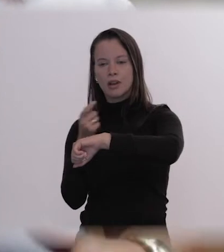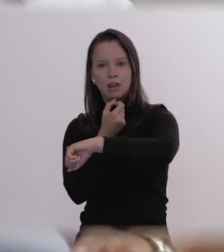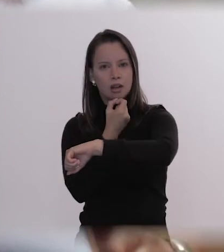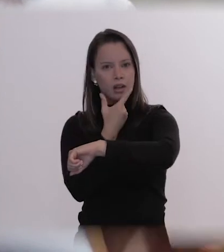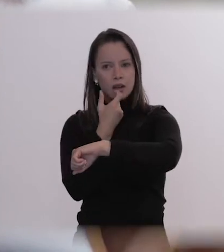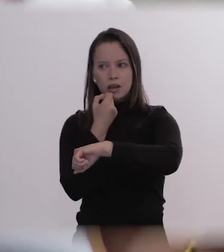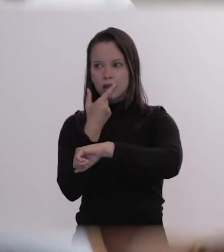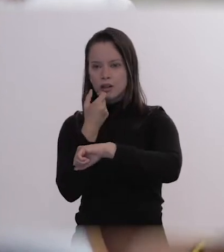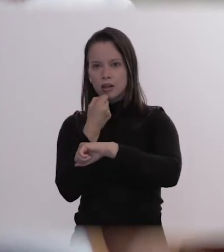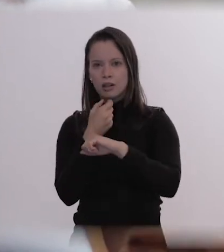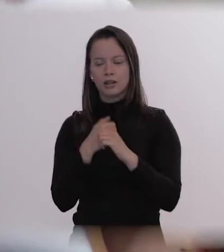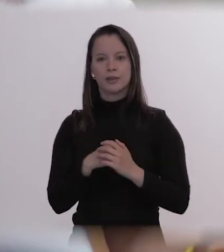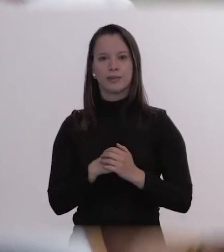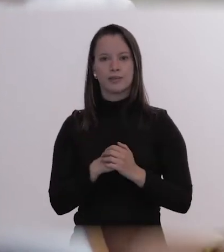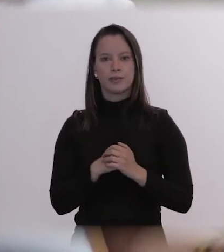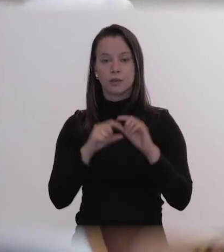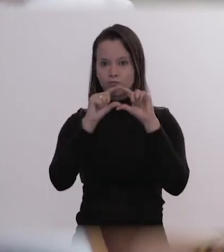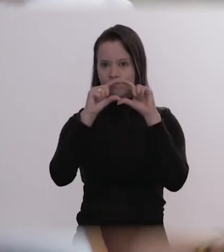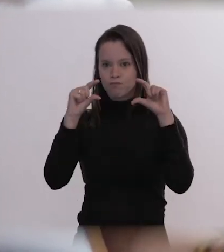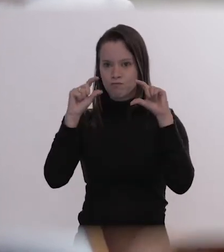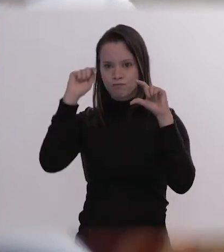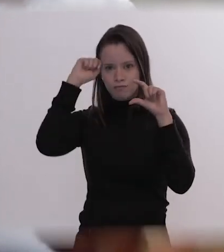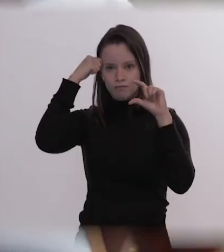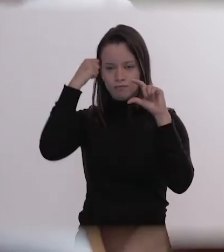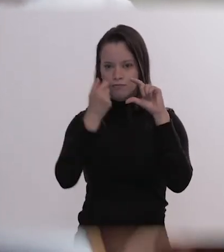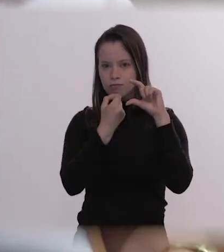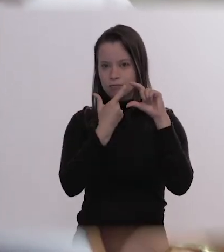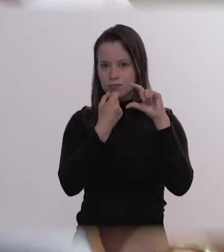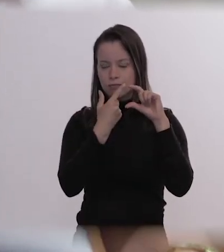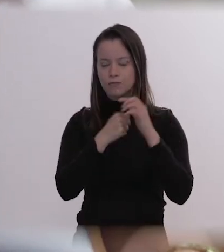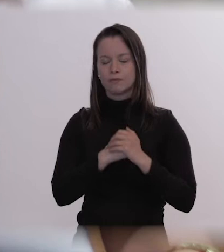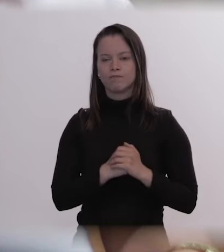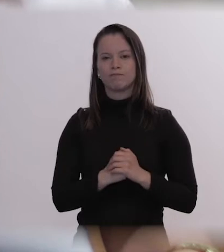E era tudo remédio faixa preta, tarja preta.